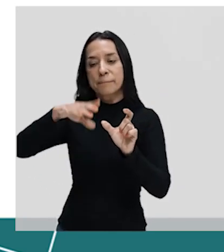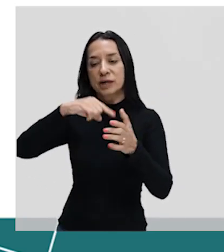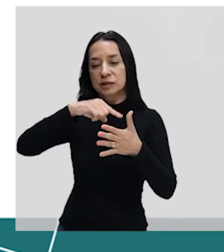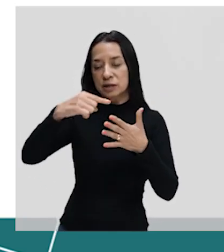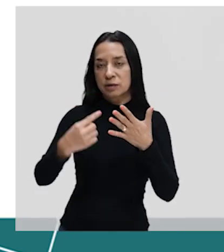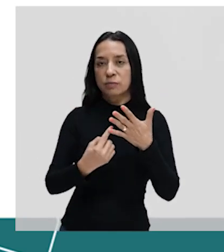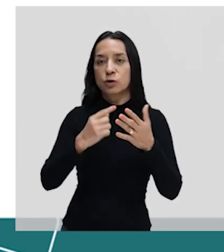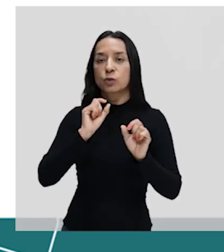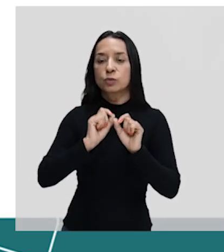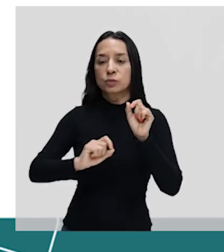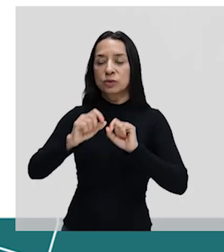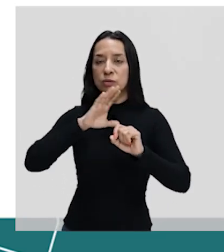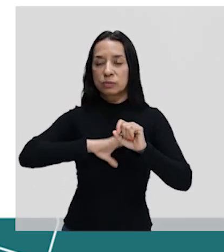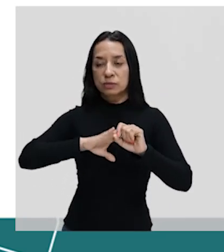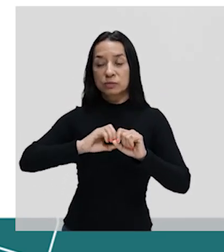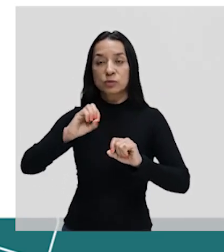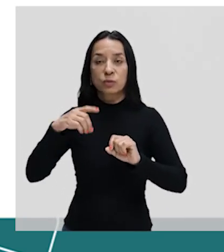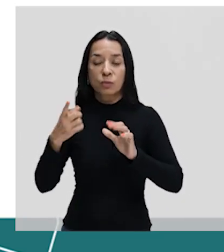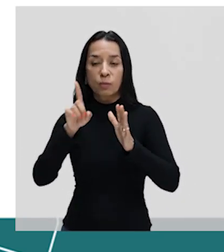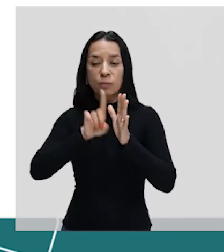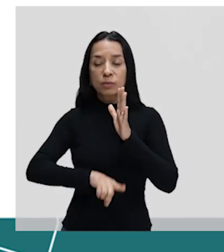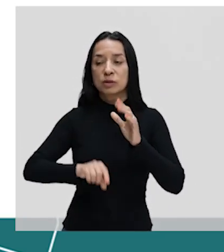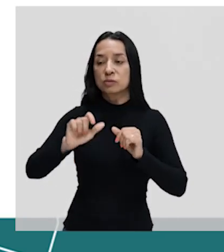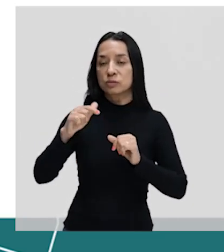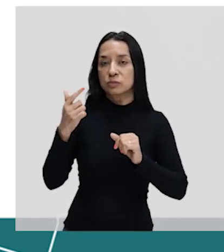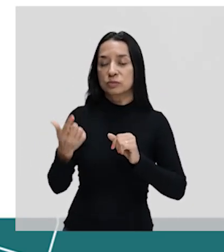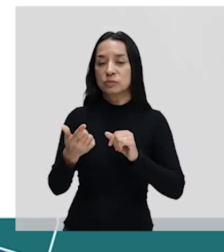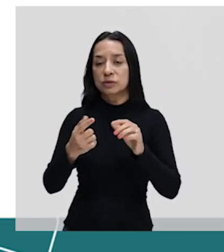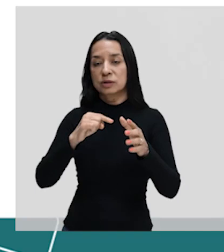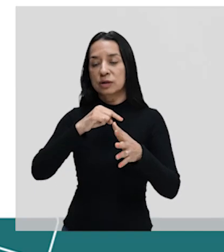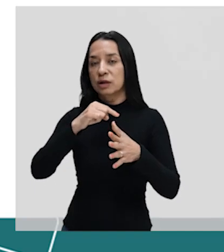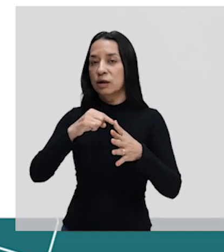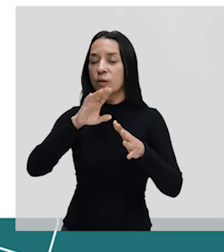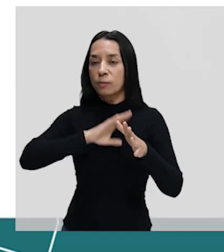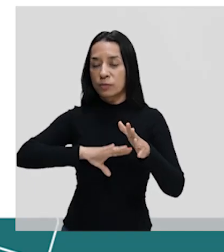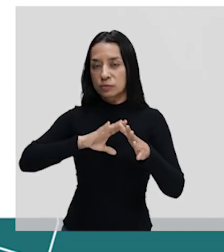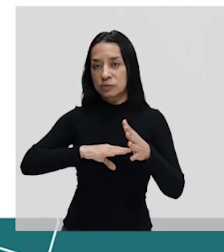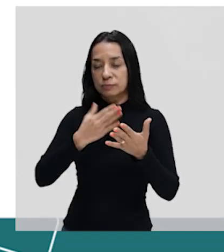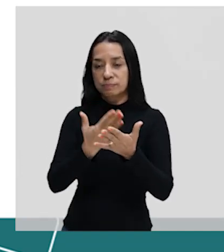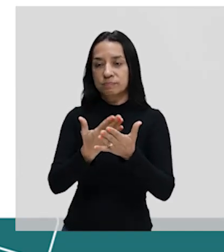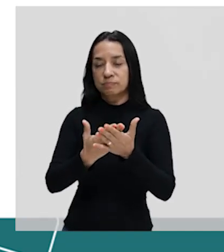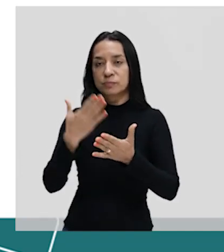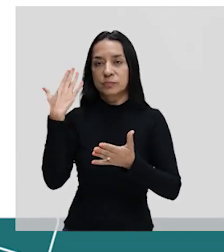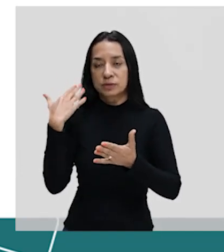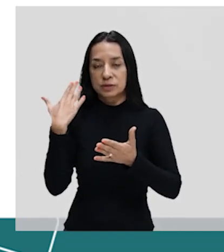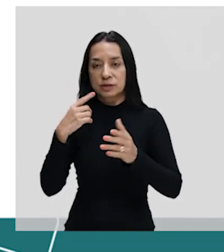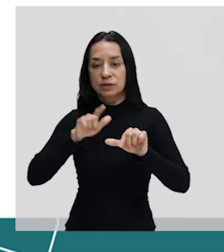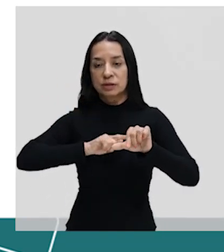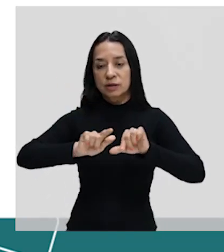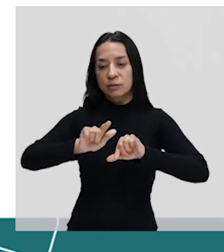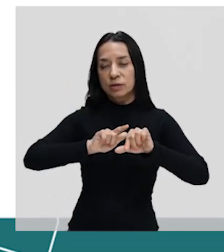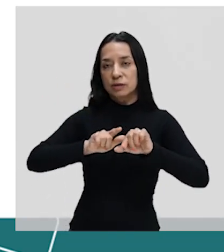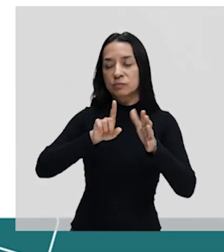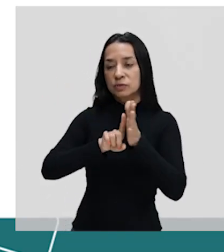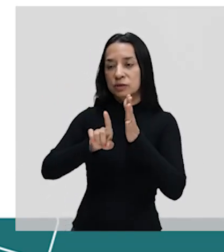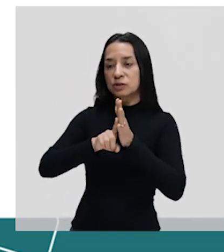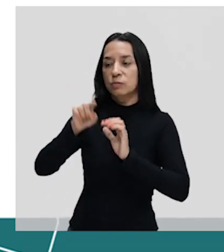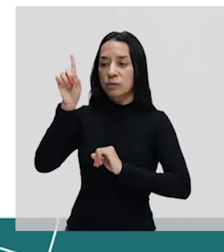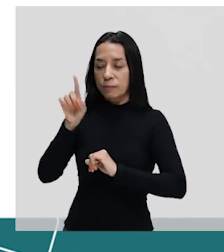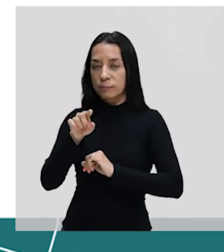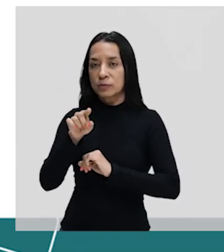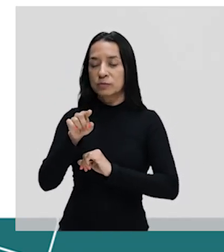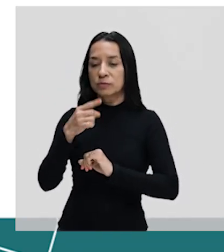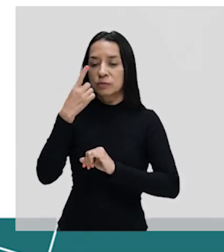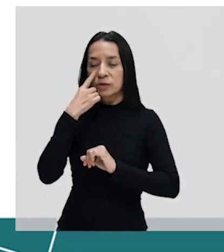língua portuguesa ou menos elementos que a língua portuguesa. Na aula passada, nós trabalhamos a questão da acentuação e vocês viram